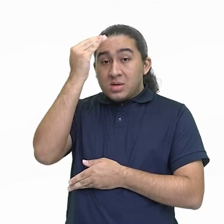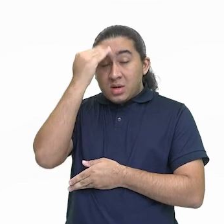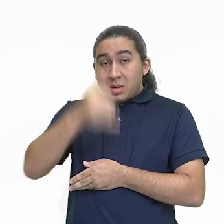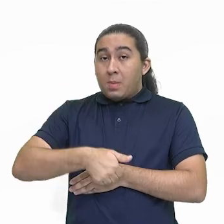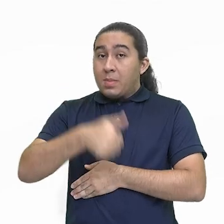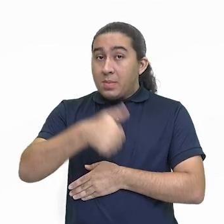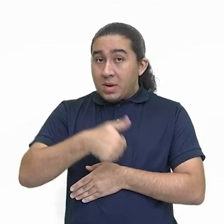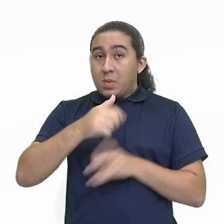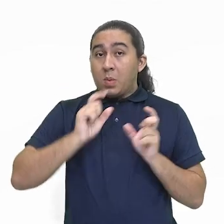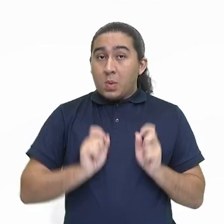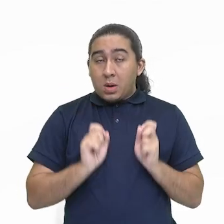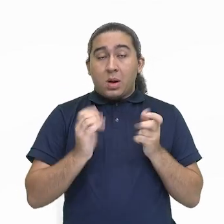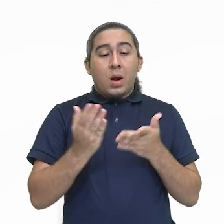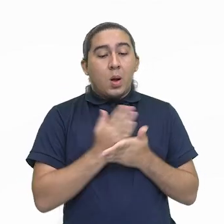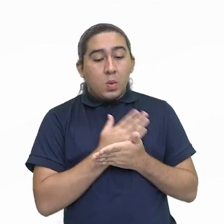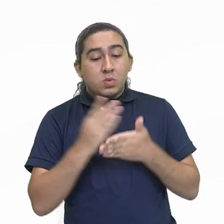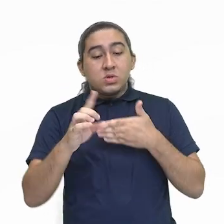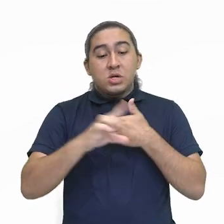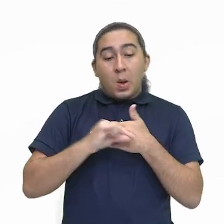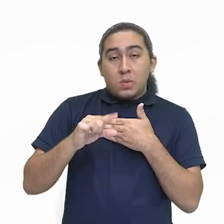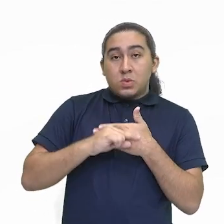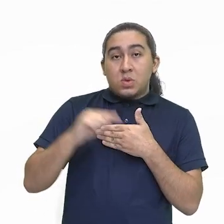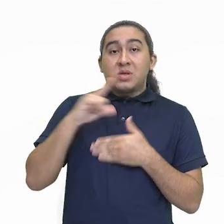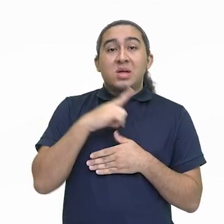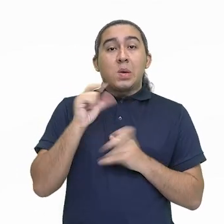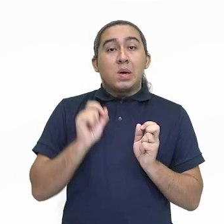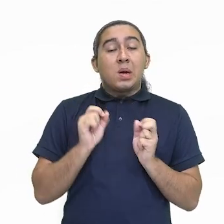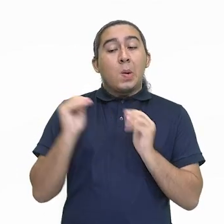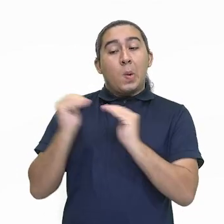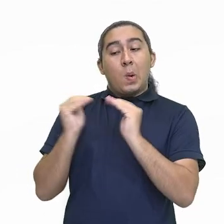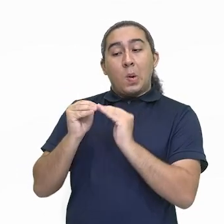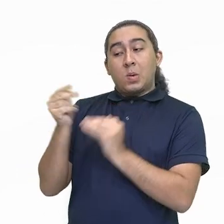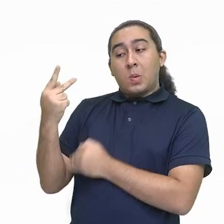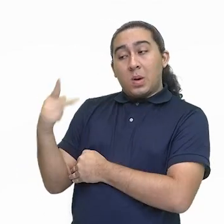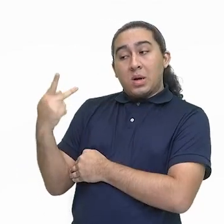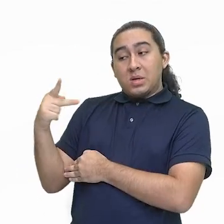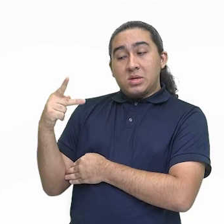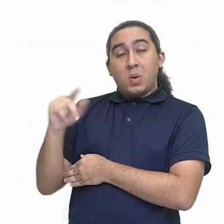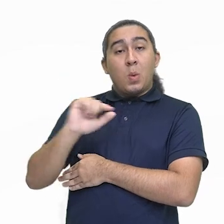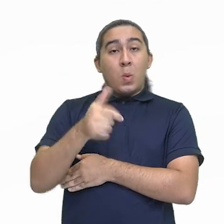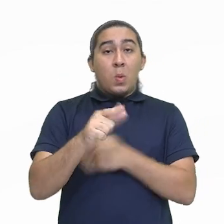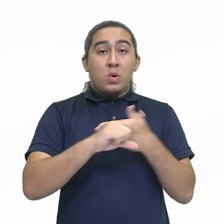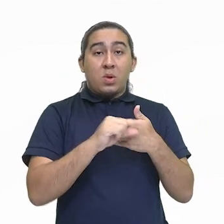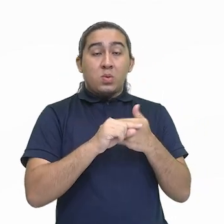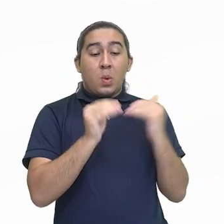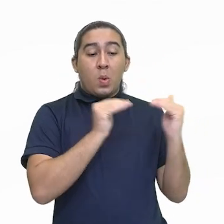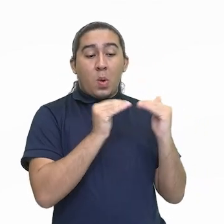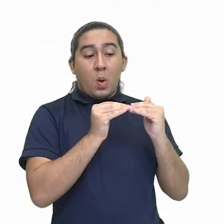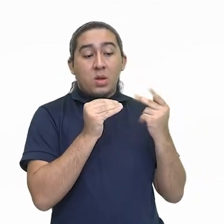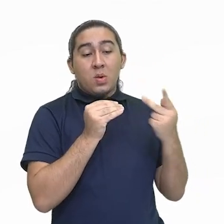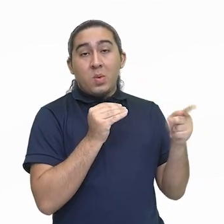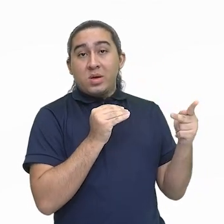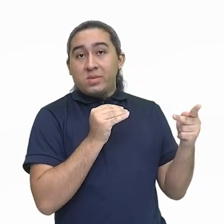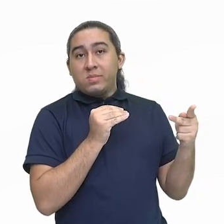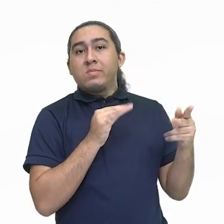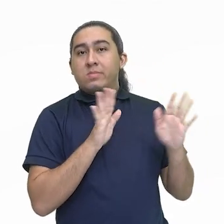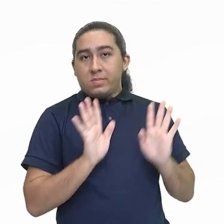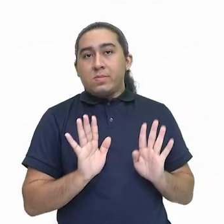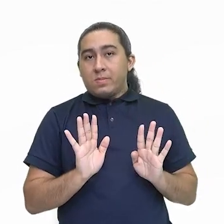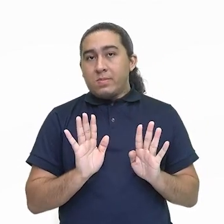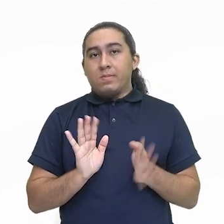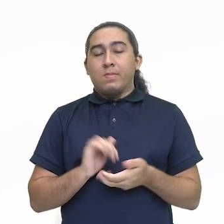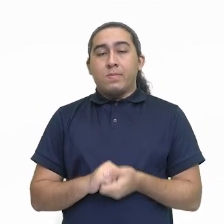que alguns autores vão defender mais a hipótese heterotrófica e outros a hipótese